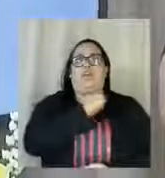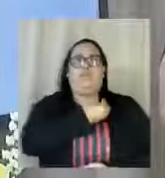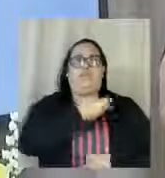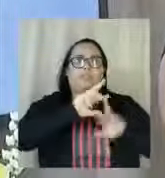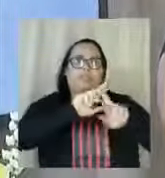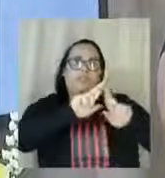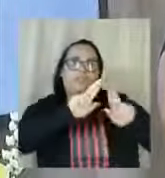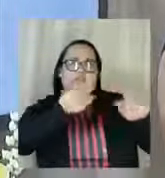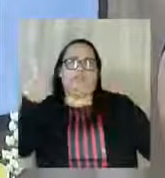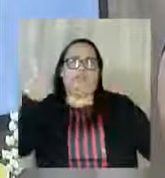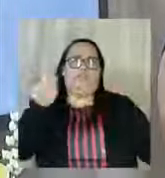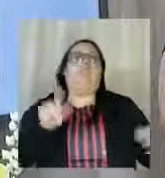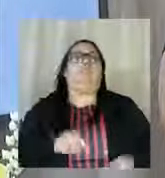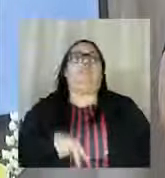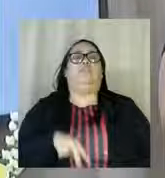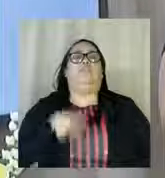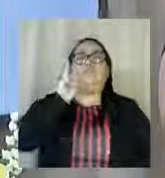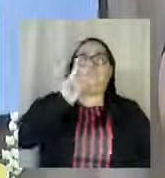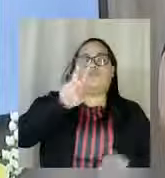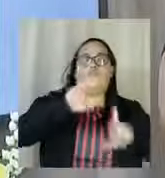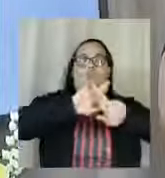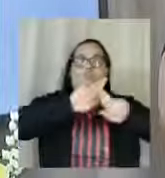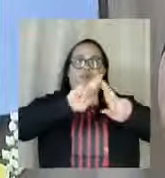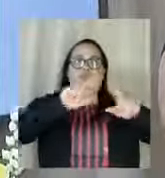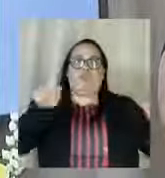a ver as diferenças,